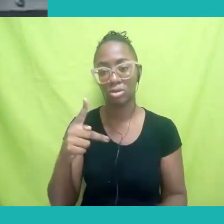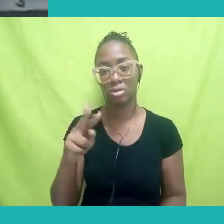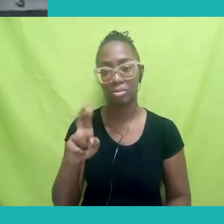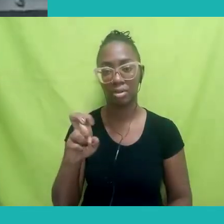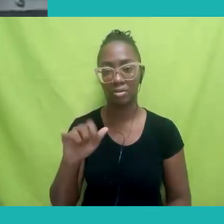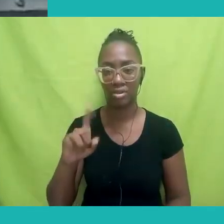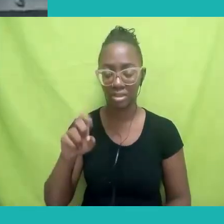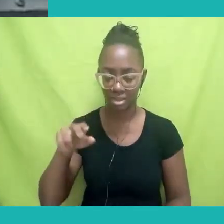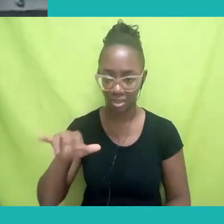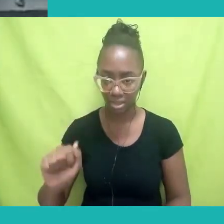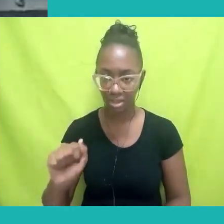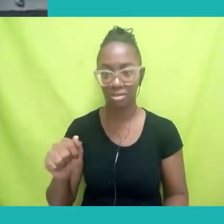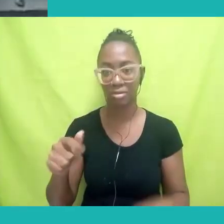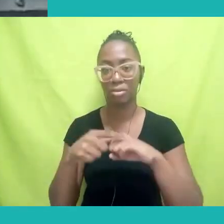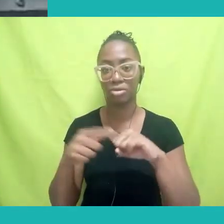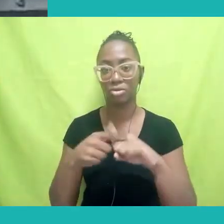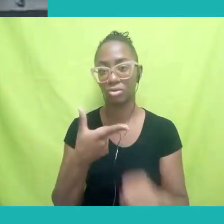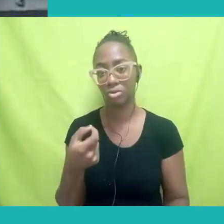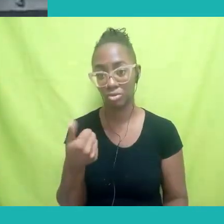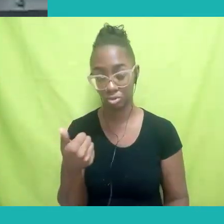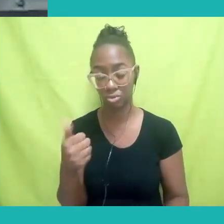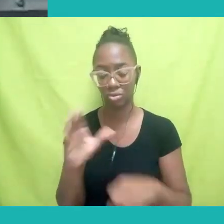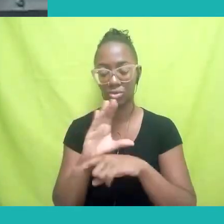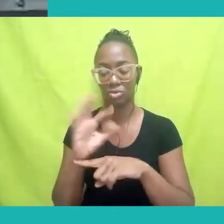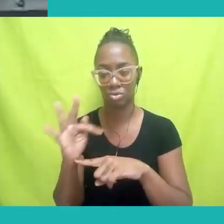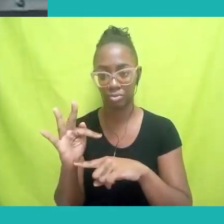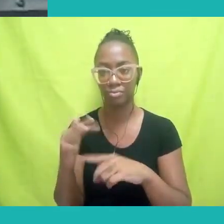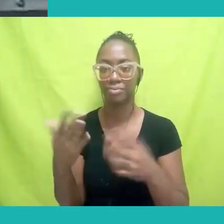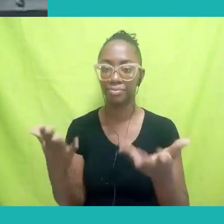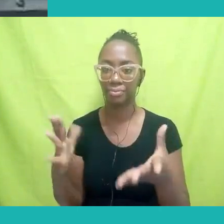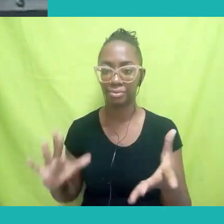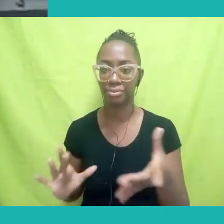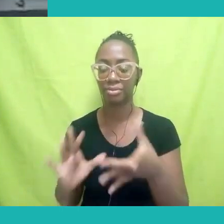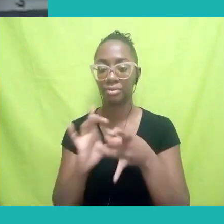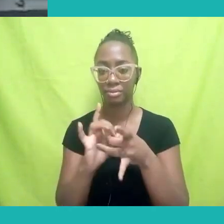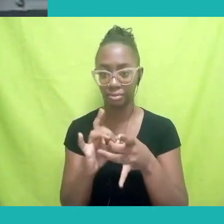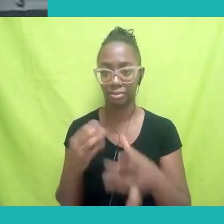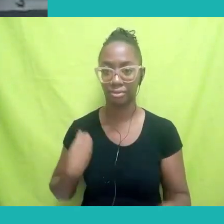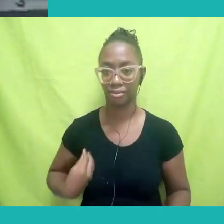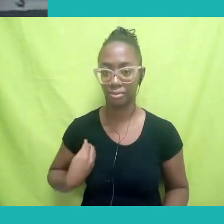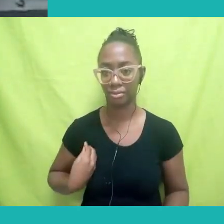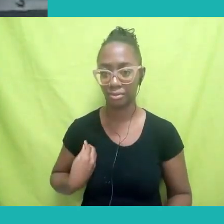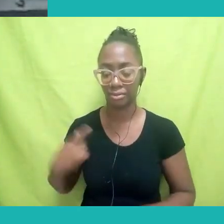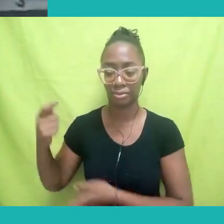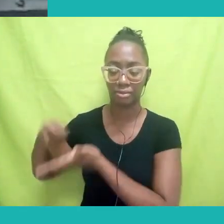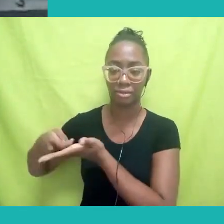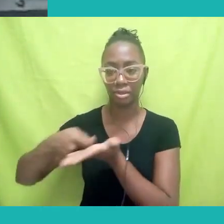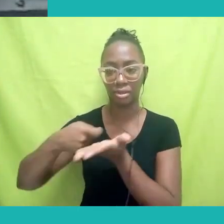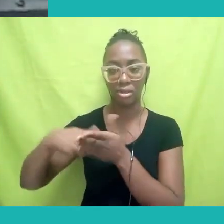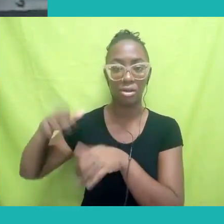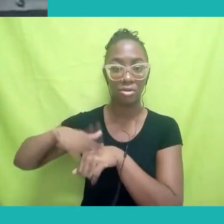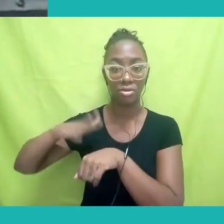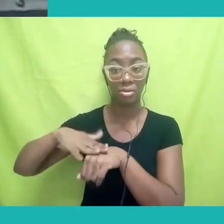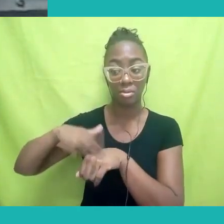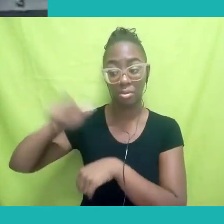artigo 201 da Constituição, ele é vinculado à existência de contribuições pagas pelo próprio beneficiário. E a